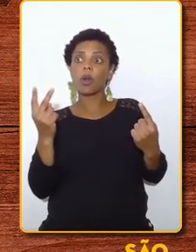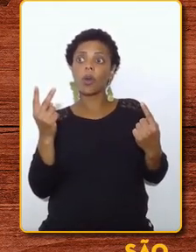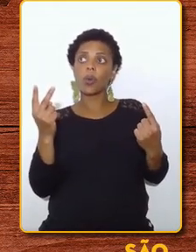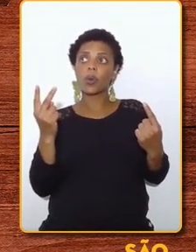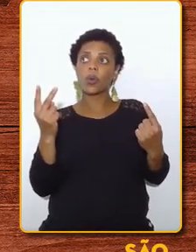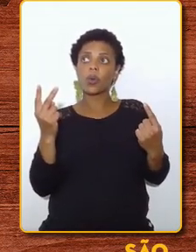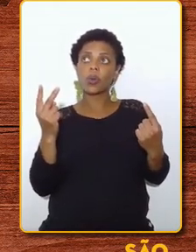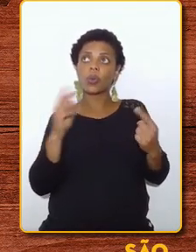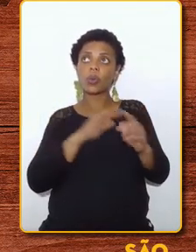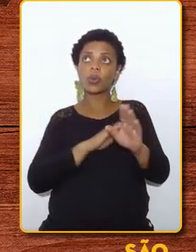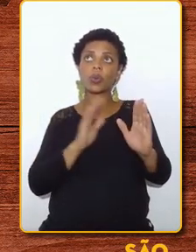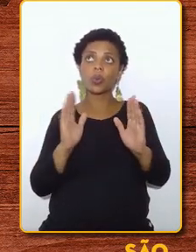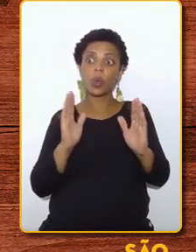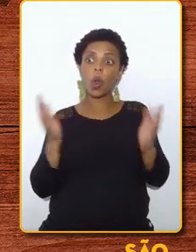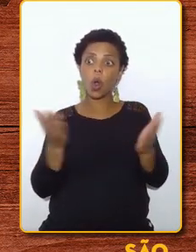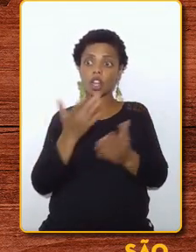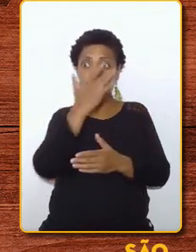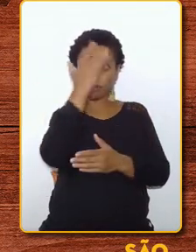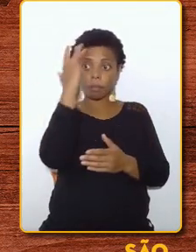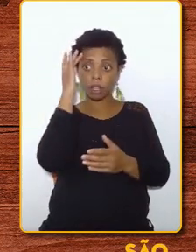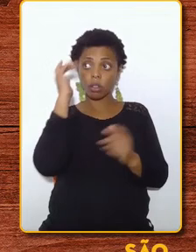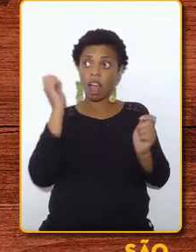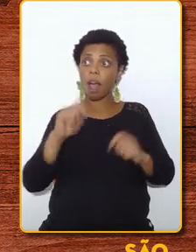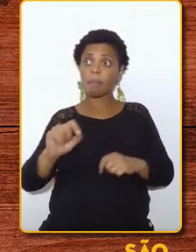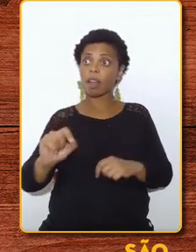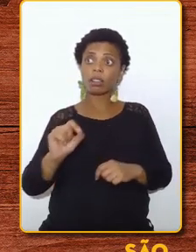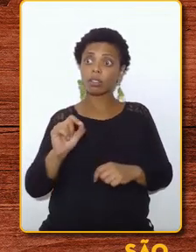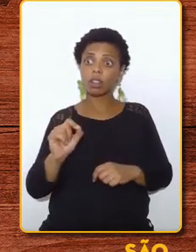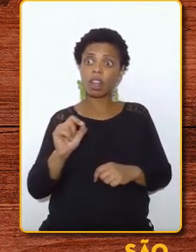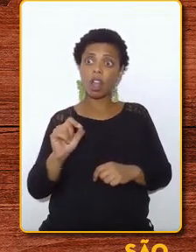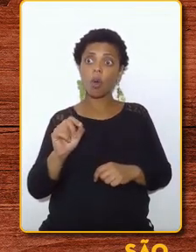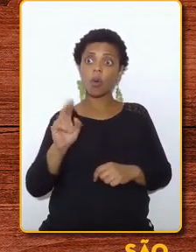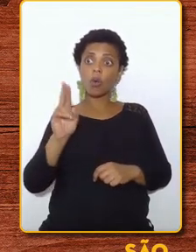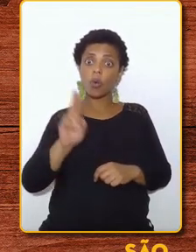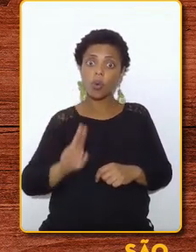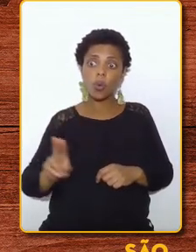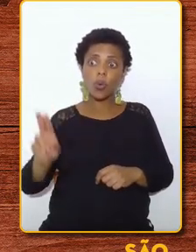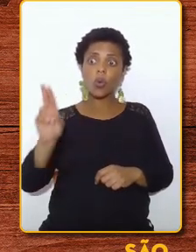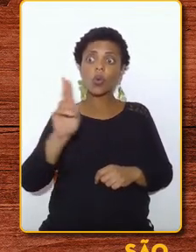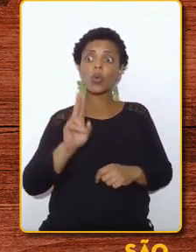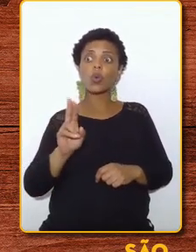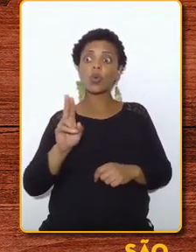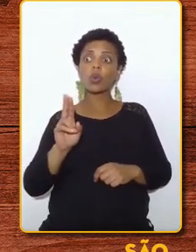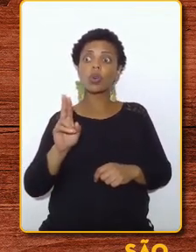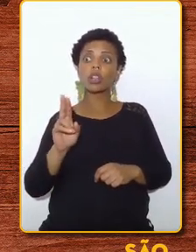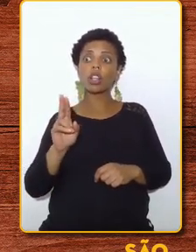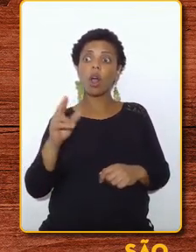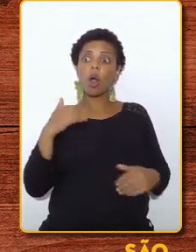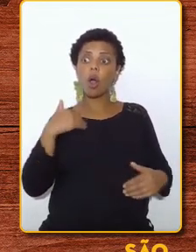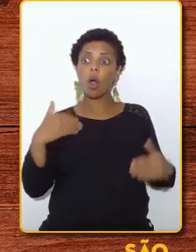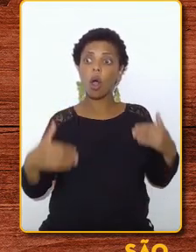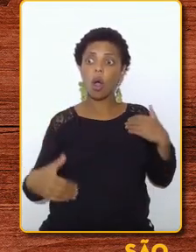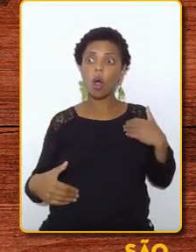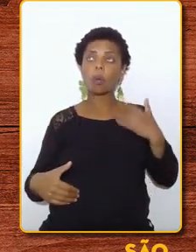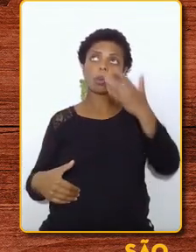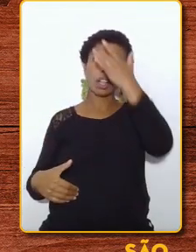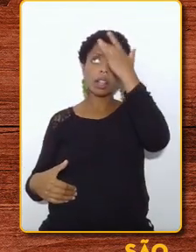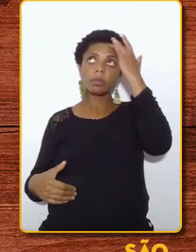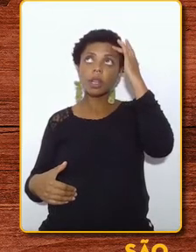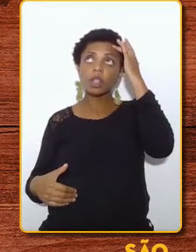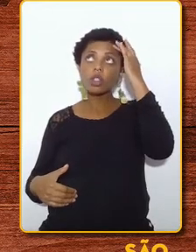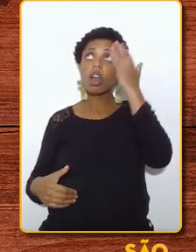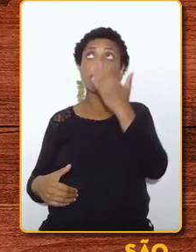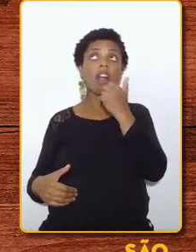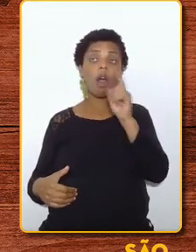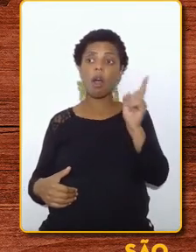pessoa tem a capacidade de usar, né, os corpos das pessoas mal alimentadas,